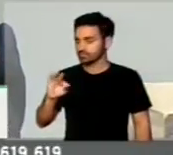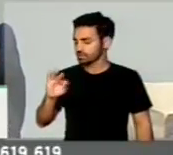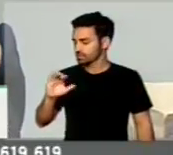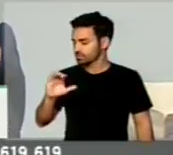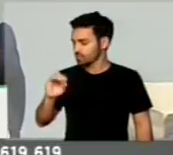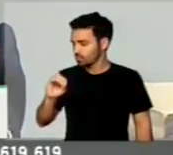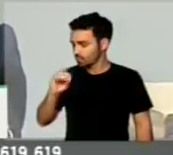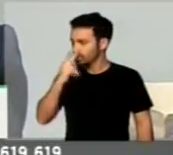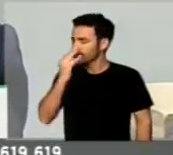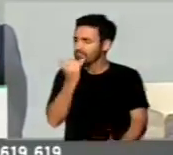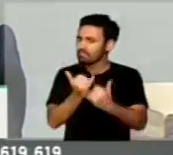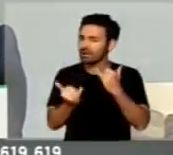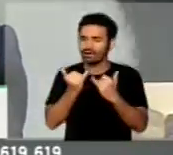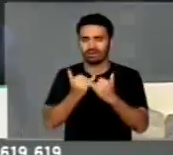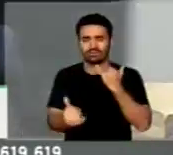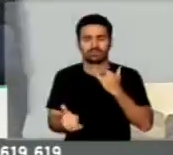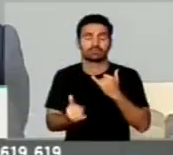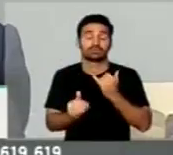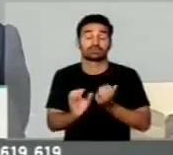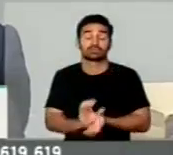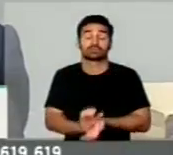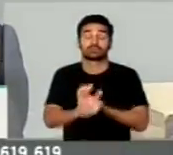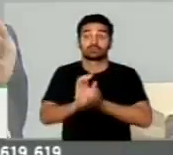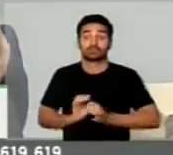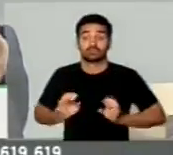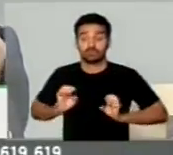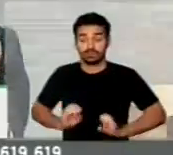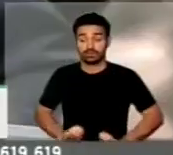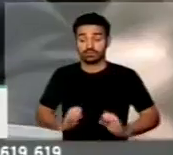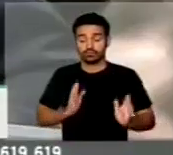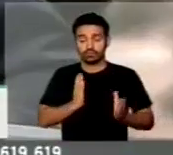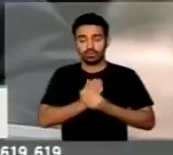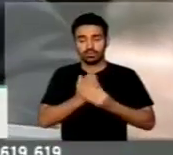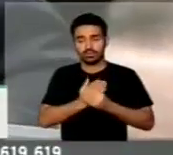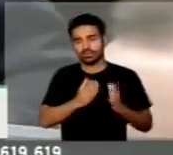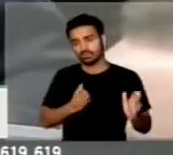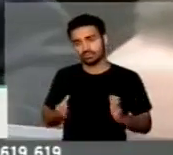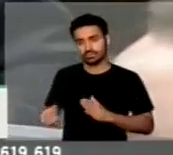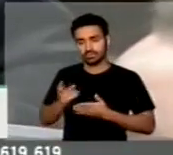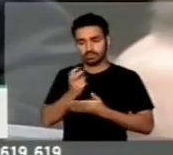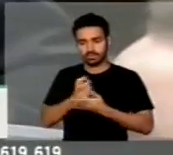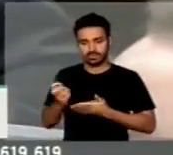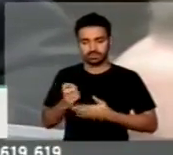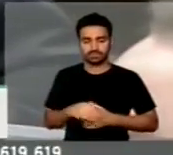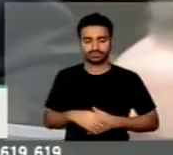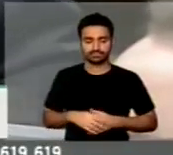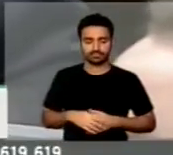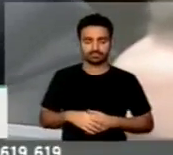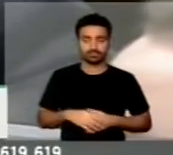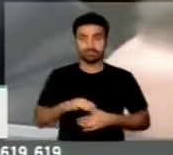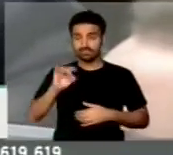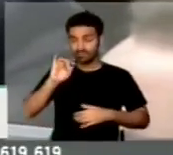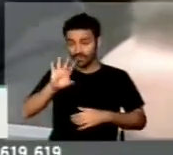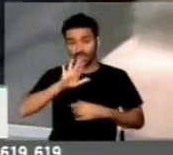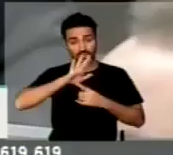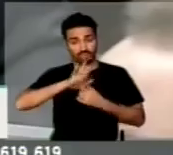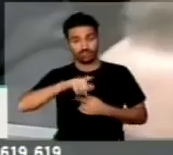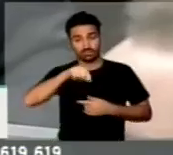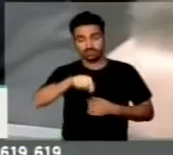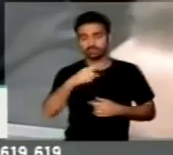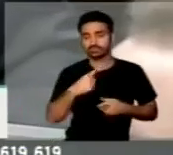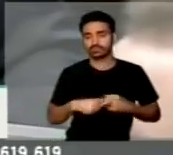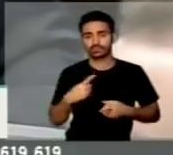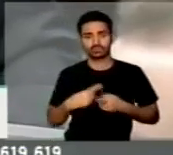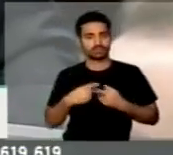natureza assemelhada à função do Conselho de Ética à Comissão Processante do Impeachment. Eu só trago esse elemento para dizer que não